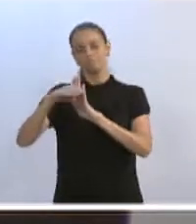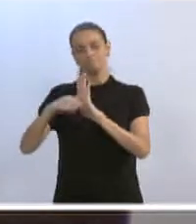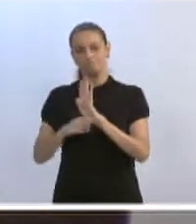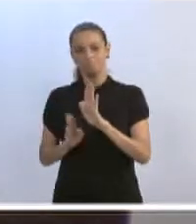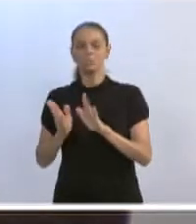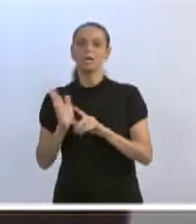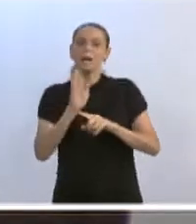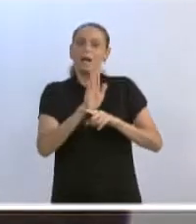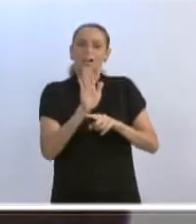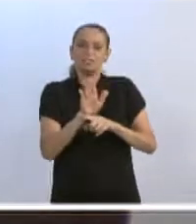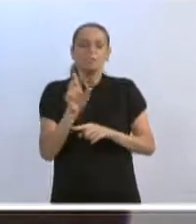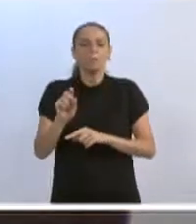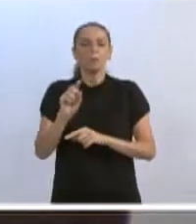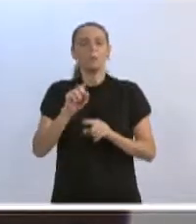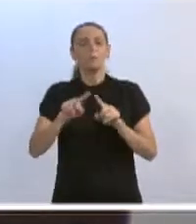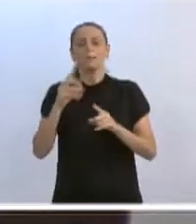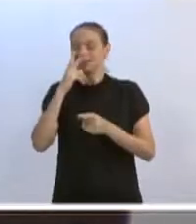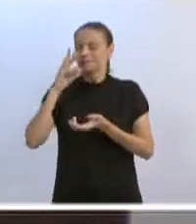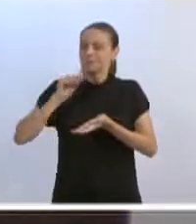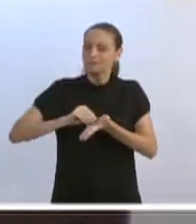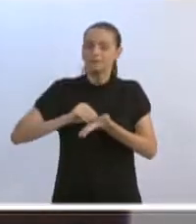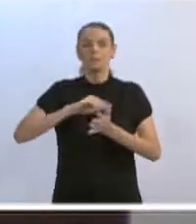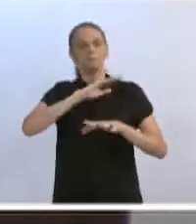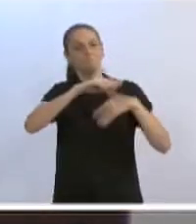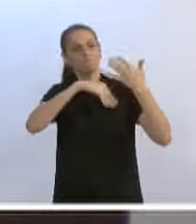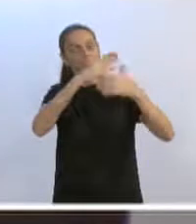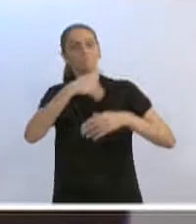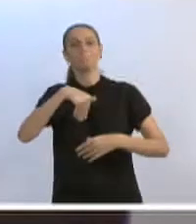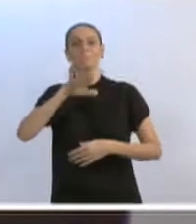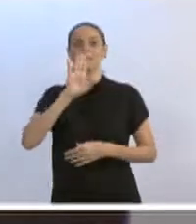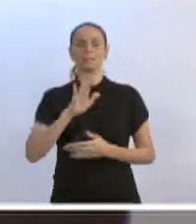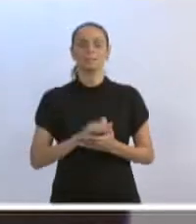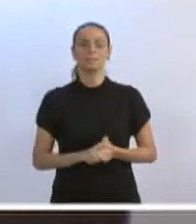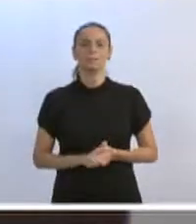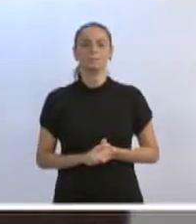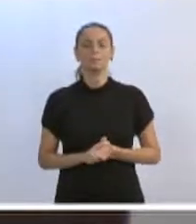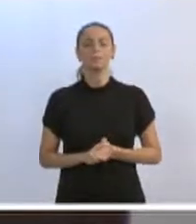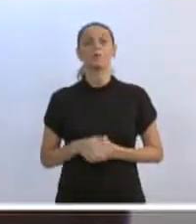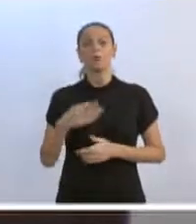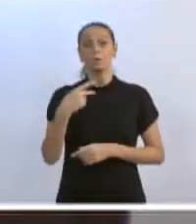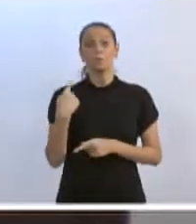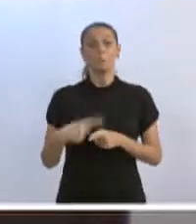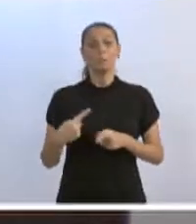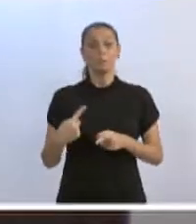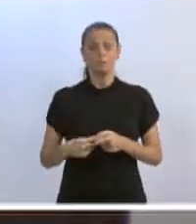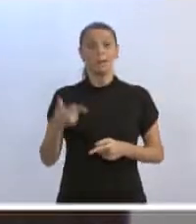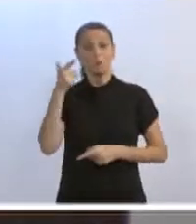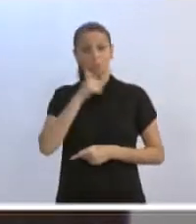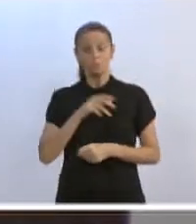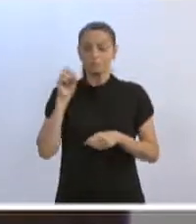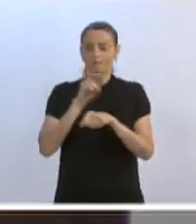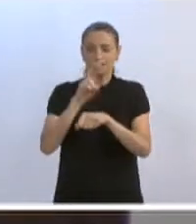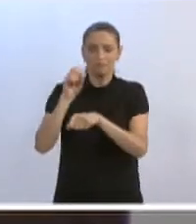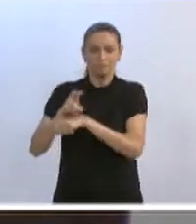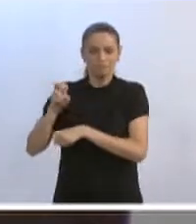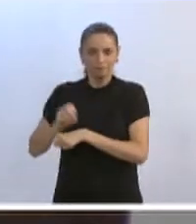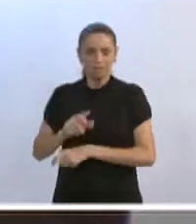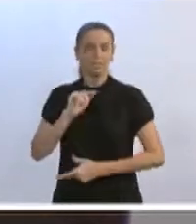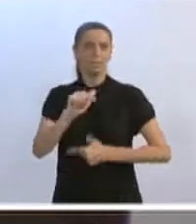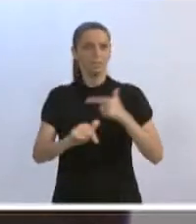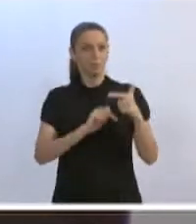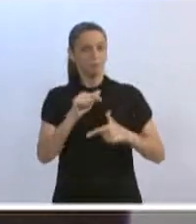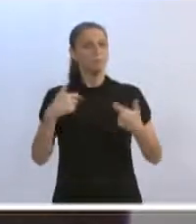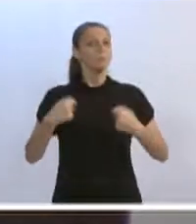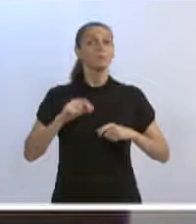nós vamos avançar e avançar mais porque pra gerar todos os empregos como disse aqui o vereador sílvio cymerman nós precisamos cada vez